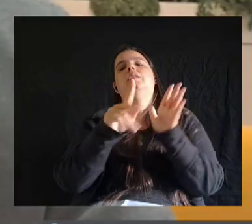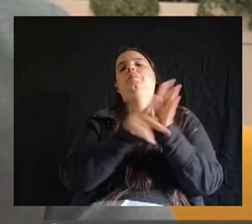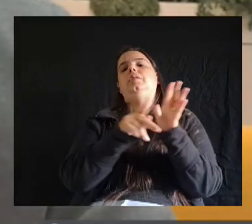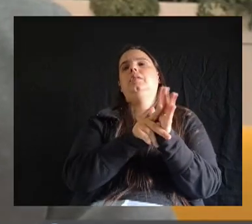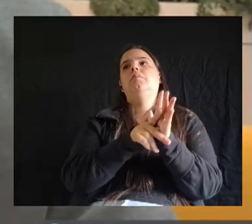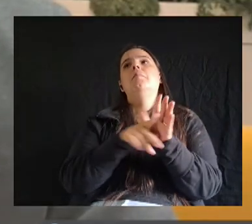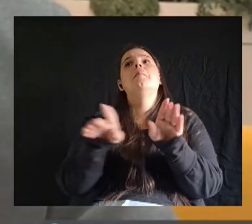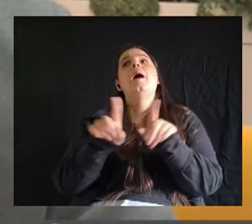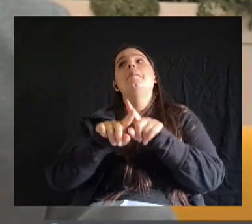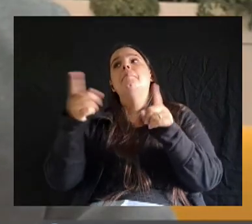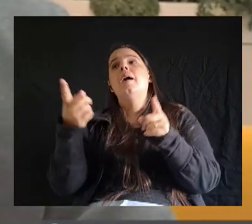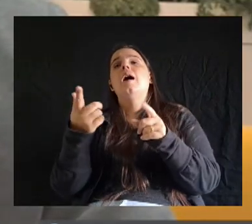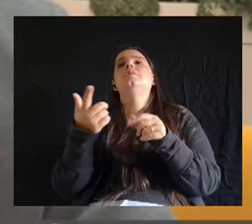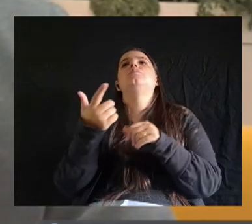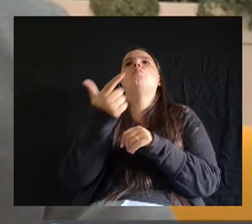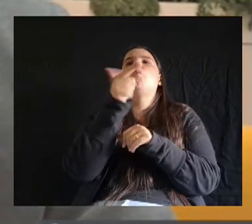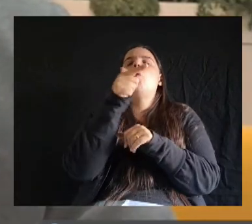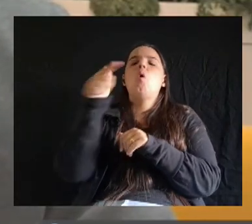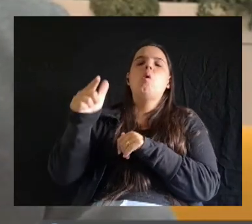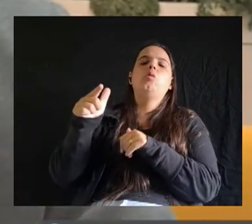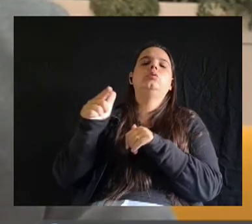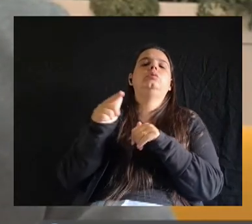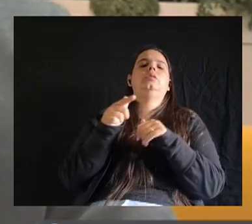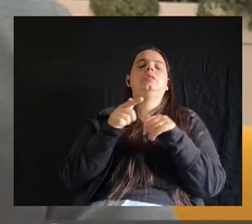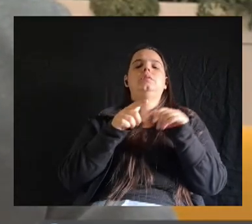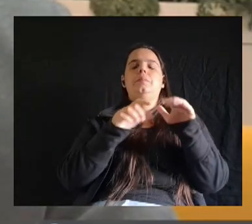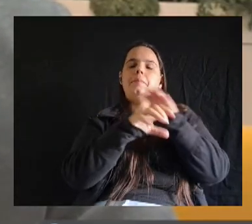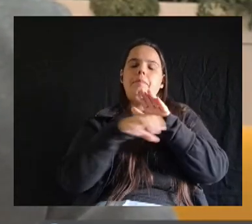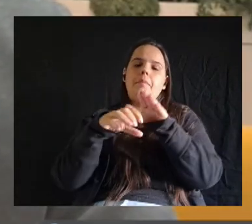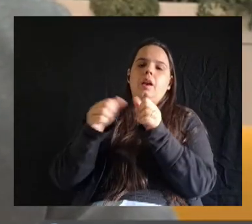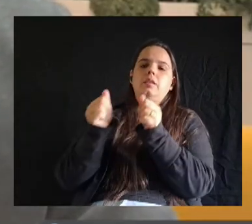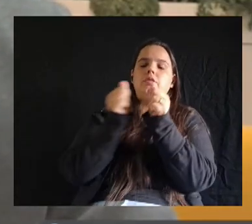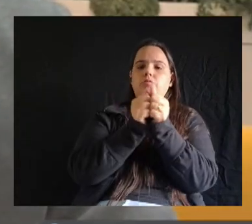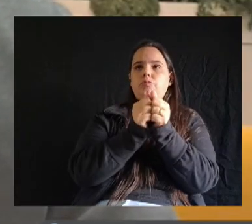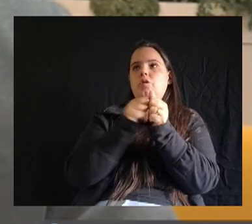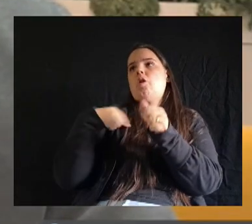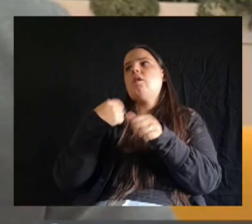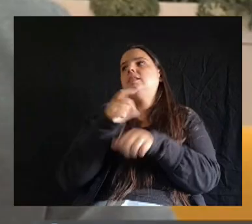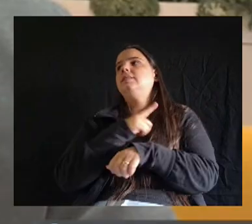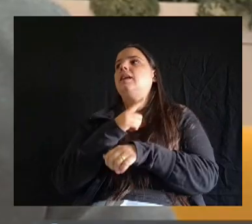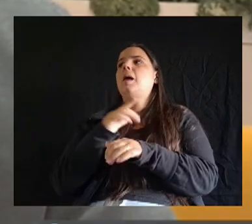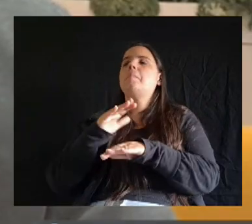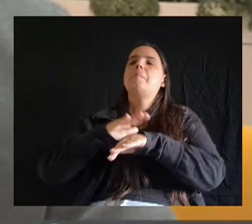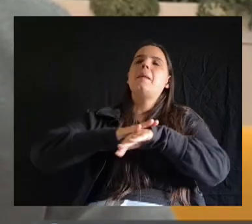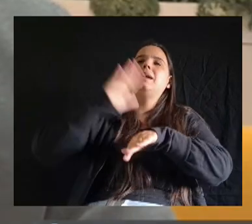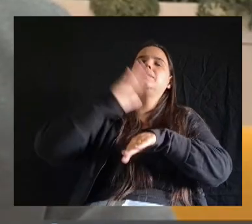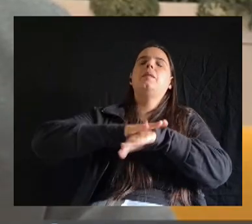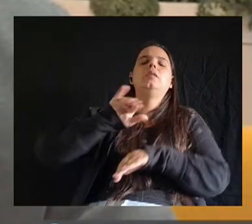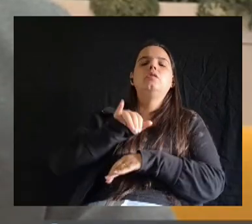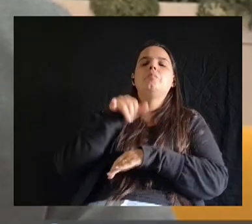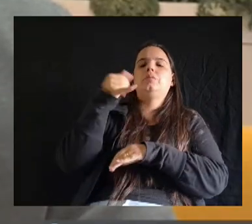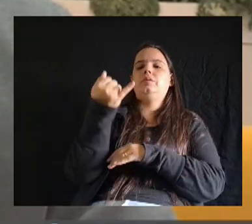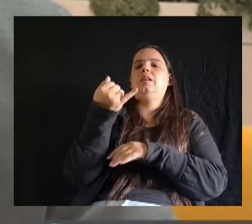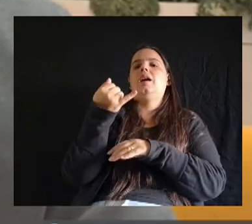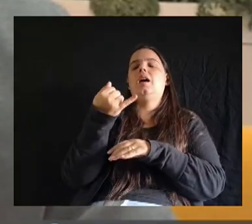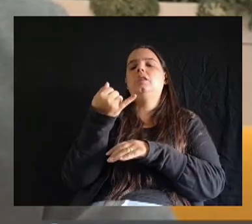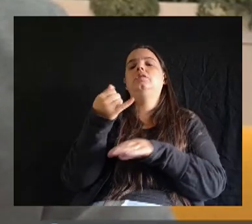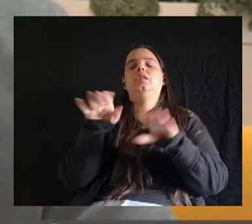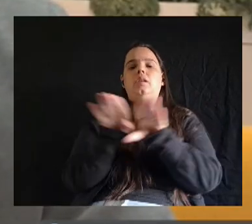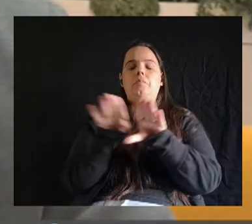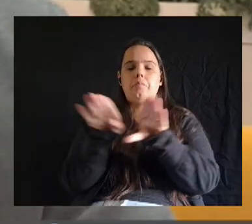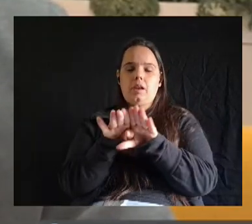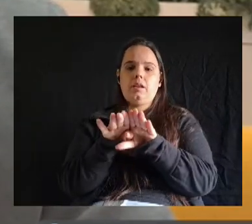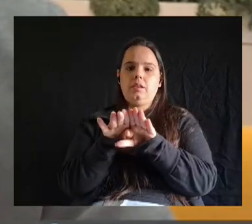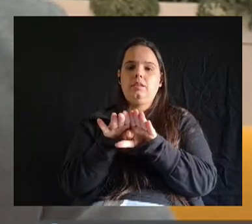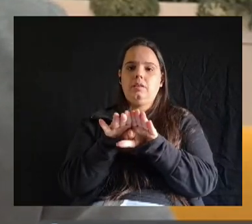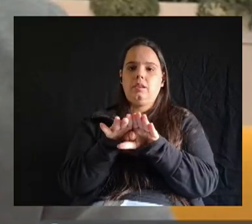própria indústria, a gente consiga captar mais recursos e que o próprio sucesso dessas startups, ao se